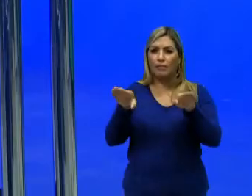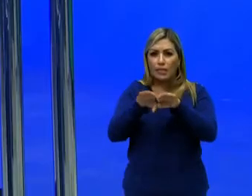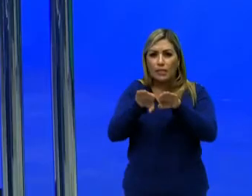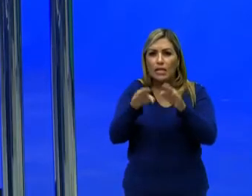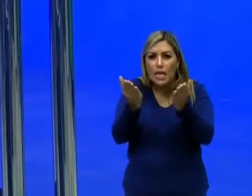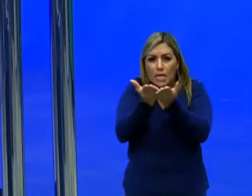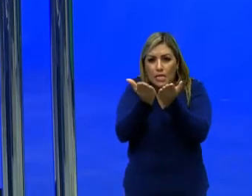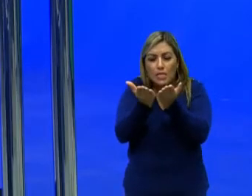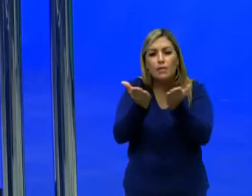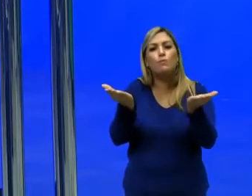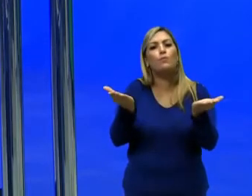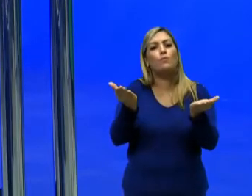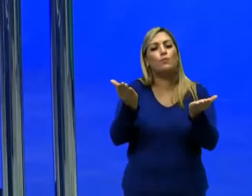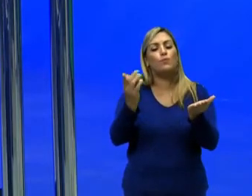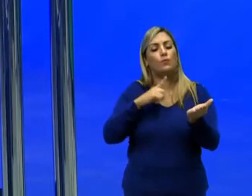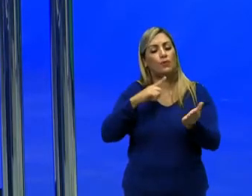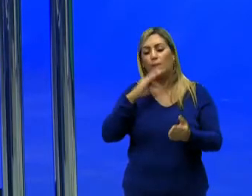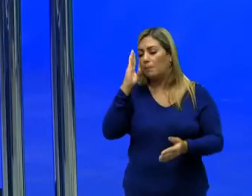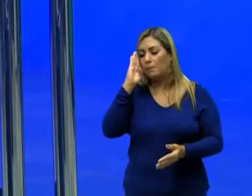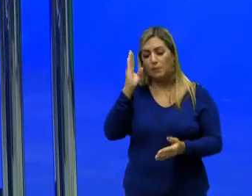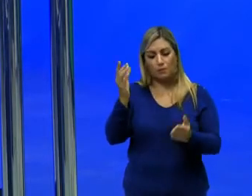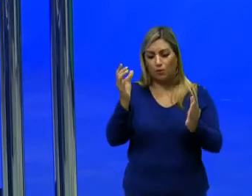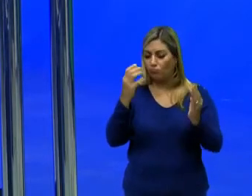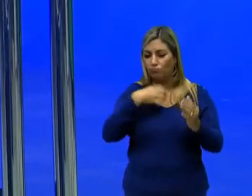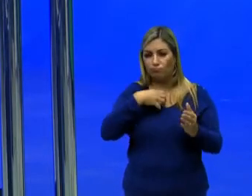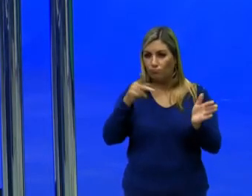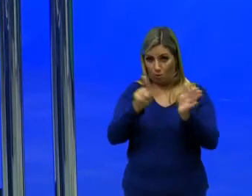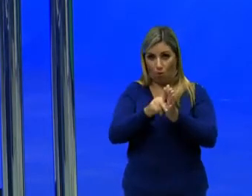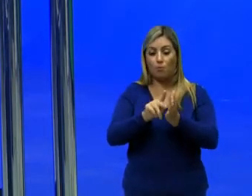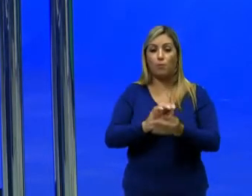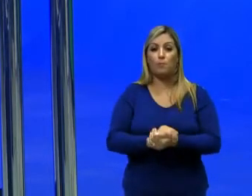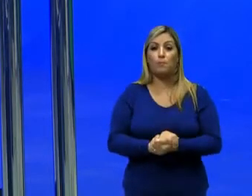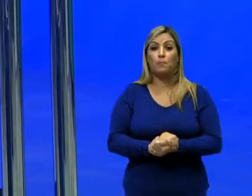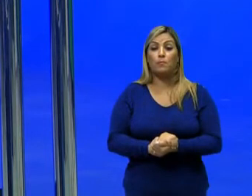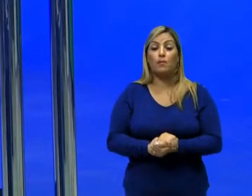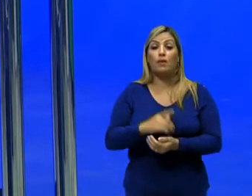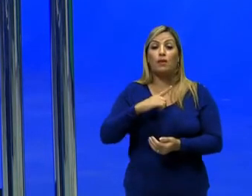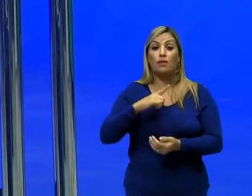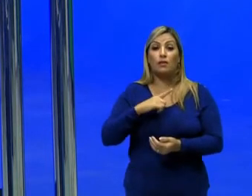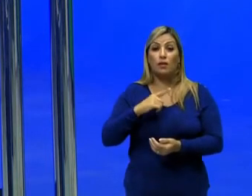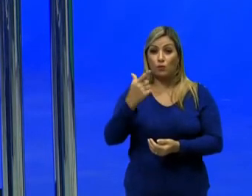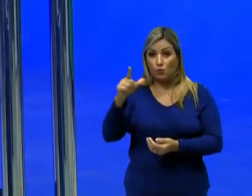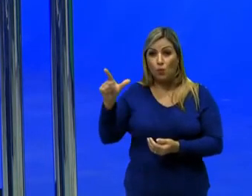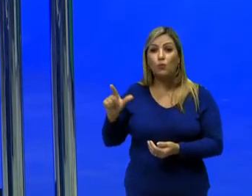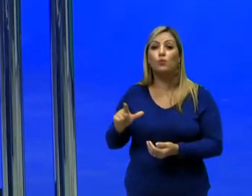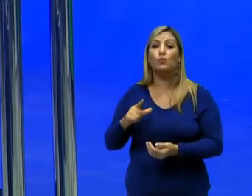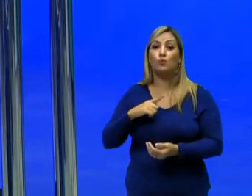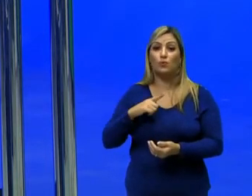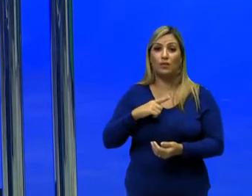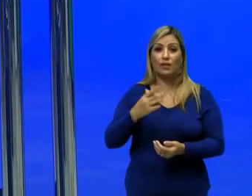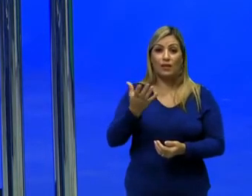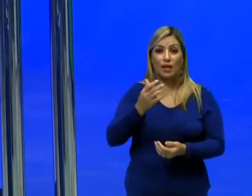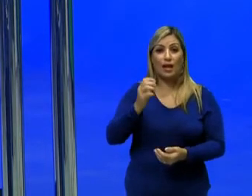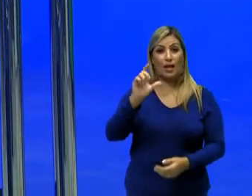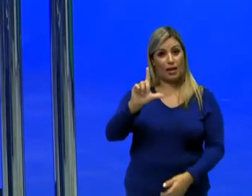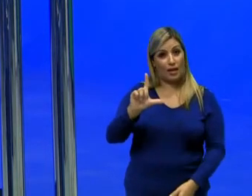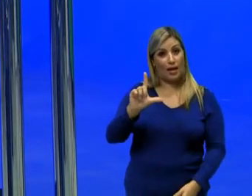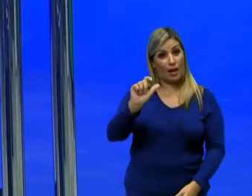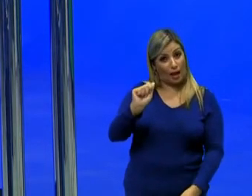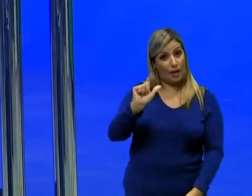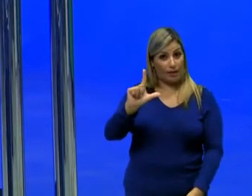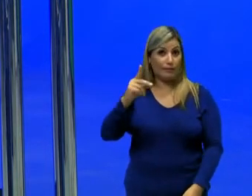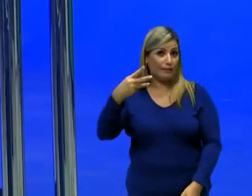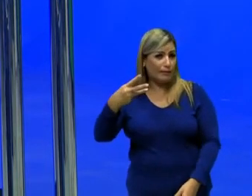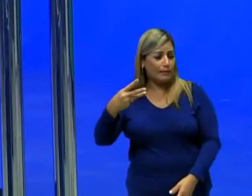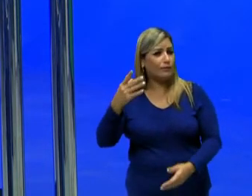excitável então ele tá no seu estado fundamental então eles fizeram aqui e é só que ele carol l3 então vamos